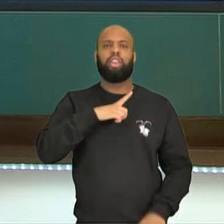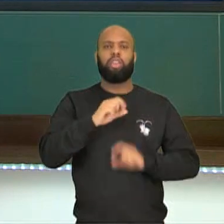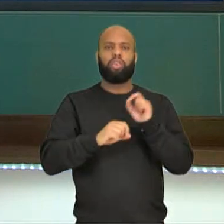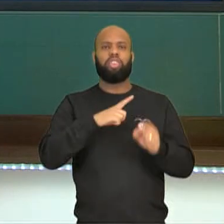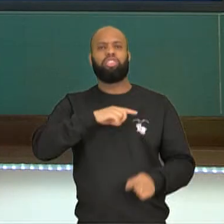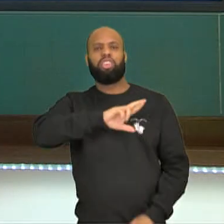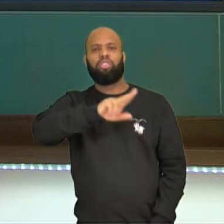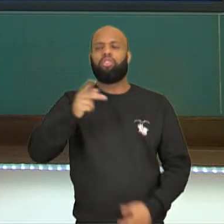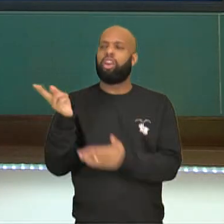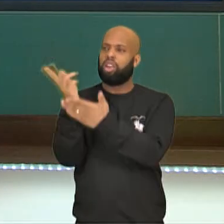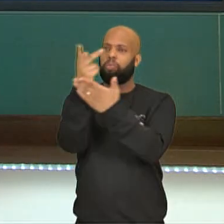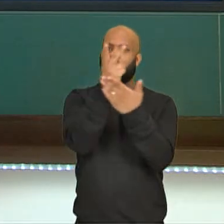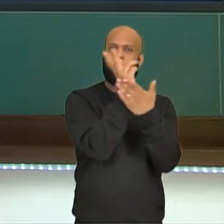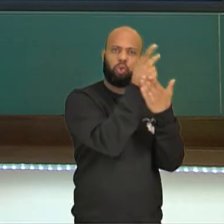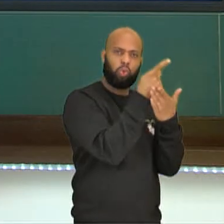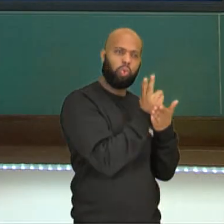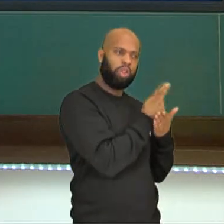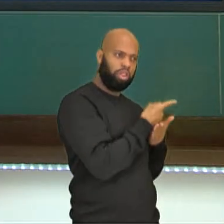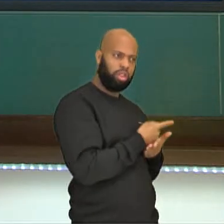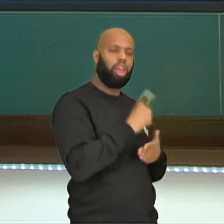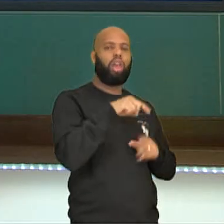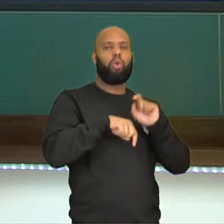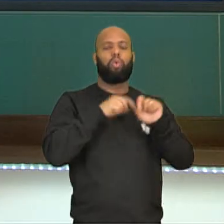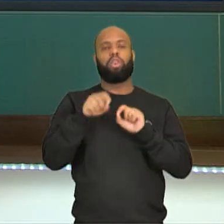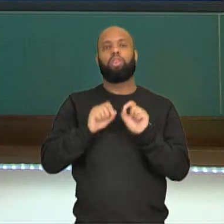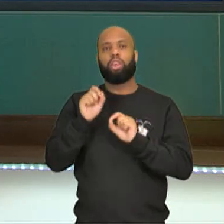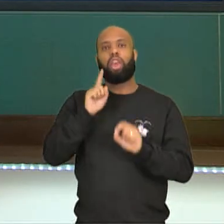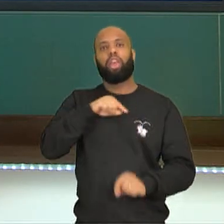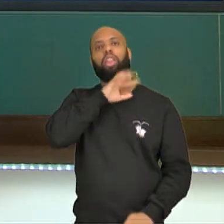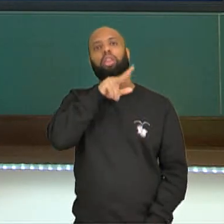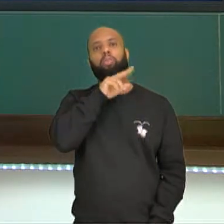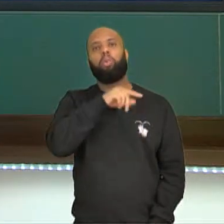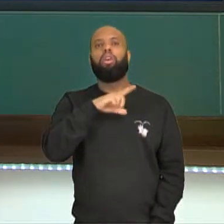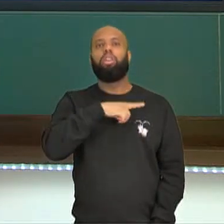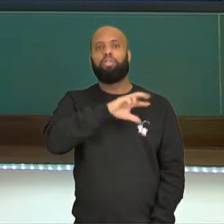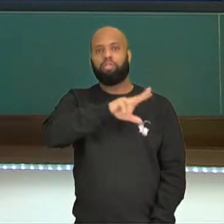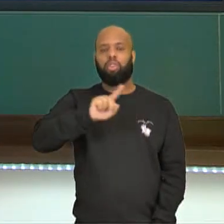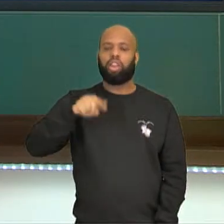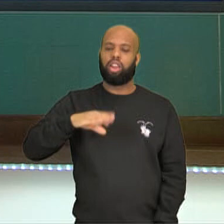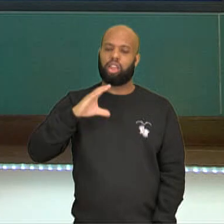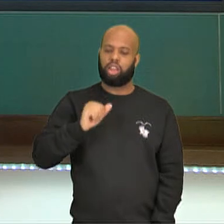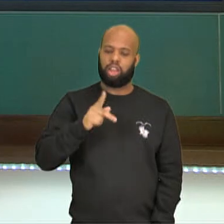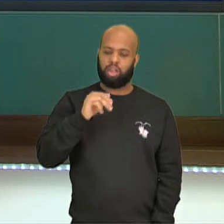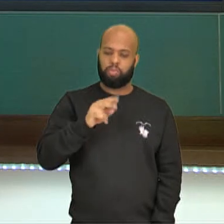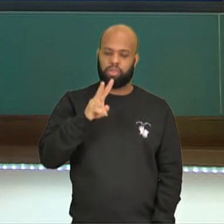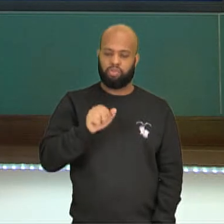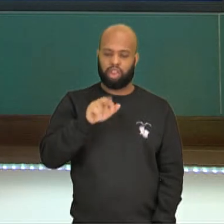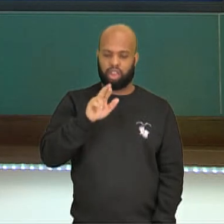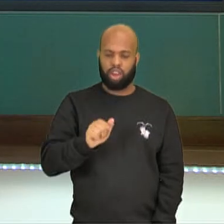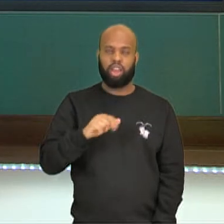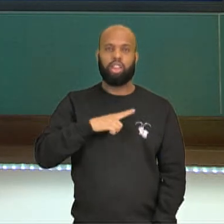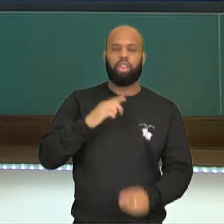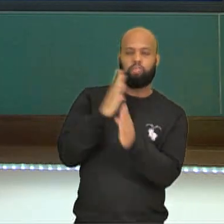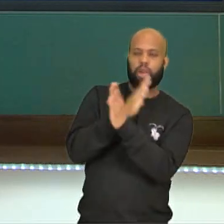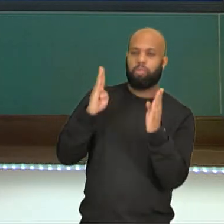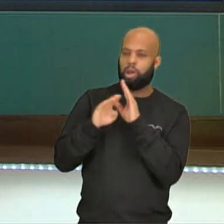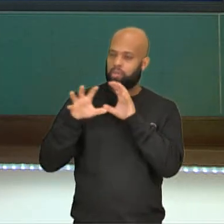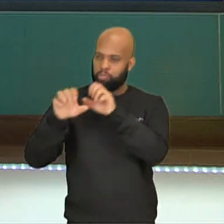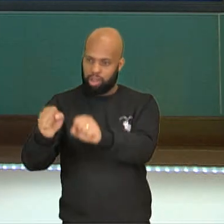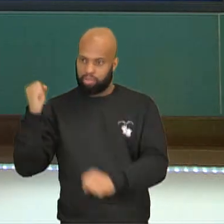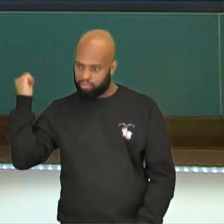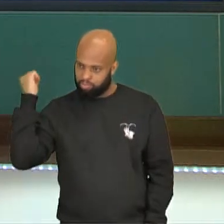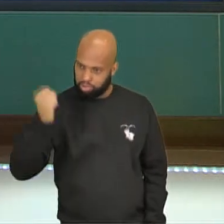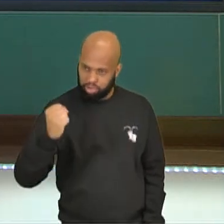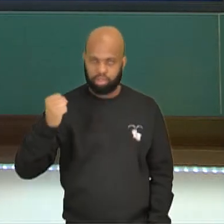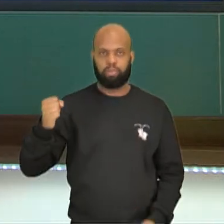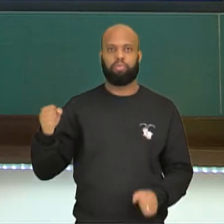no parque, e um dos mais assim comuns, assim, não foi um, mas tem vários, né, de capivaras, provavelmente eram muito caçados, né, pelos caçadores lá da